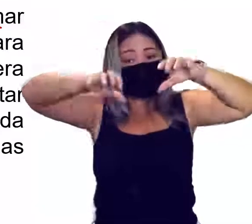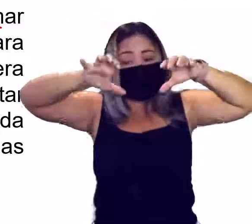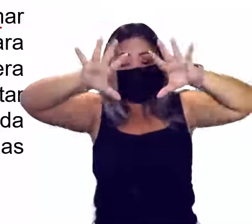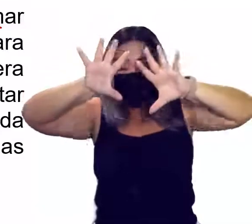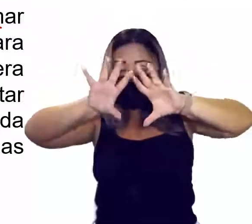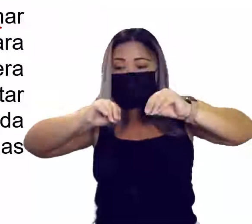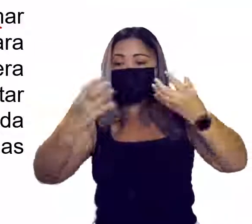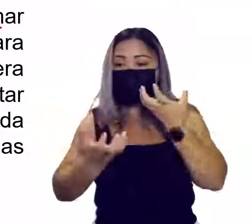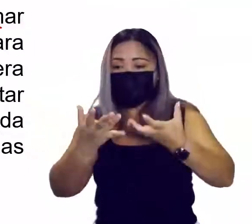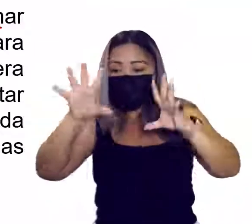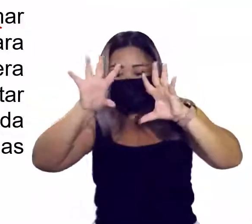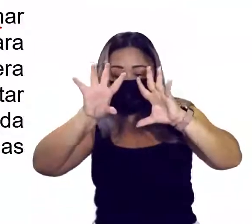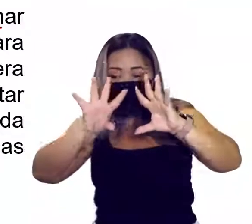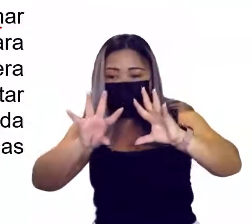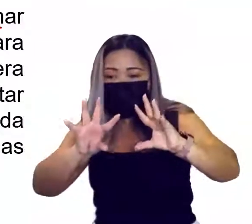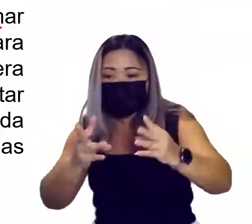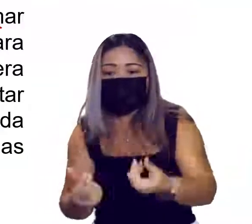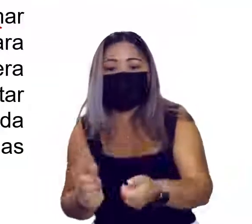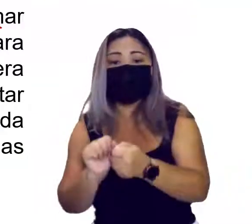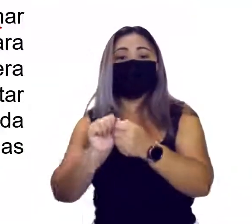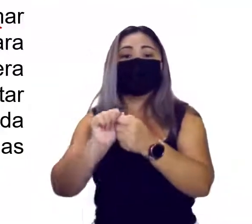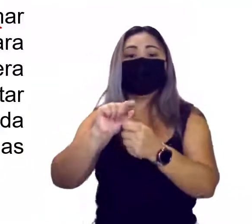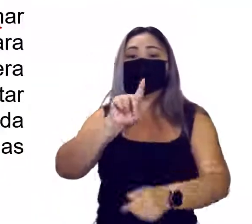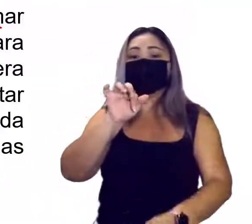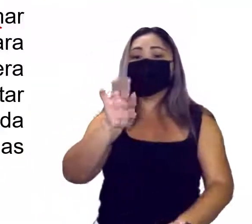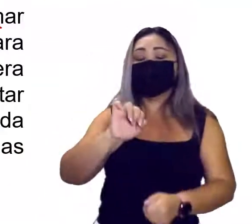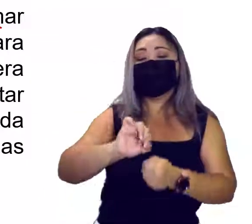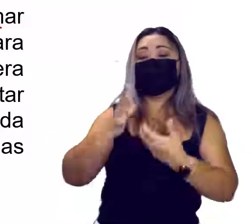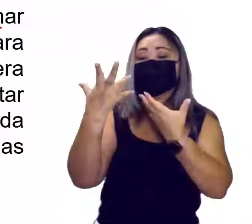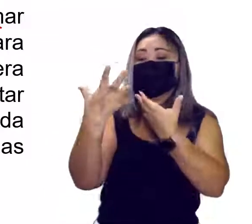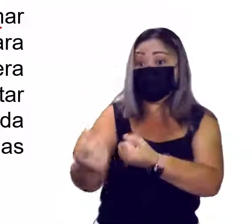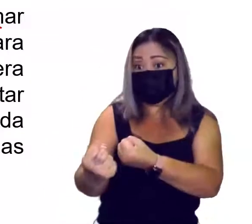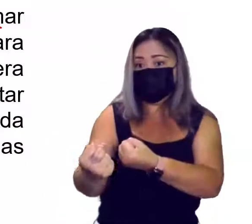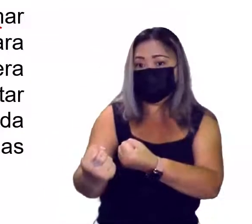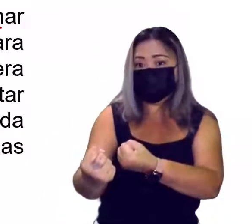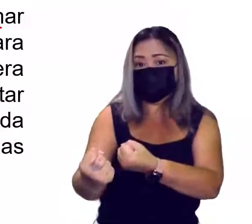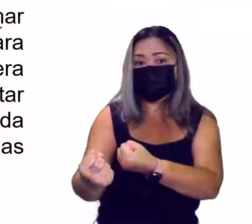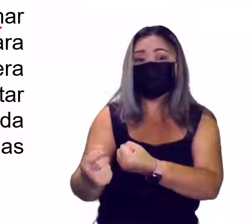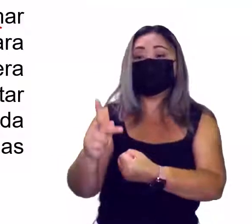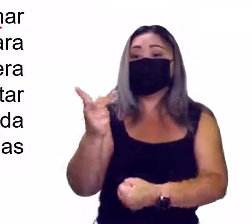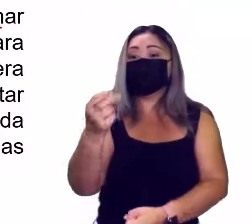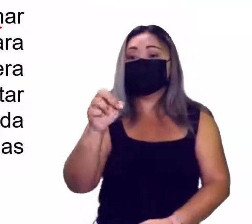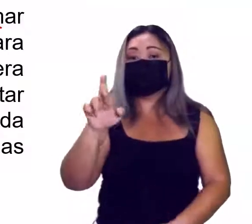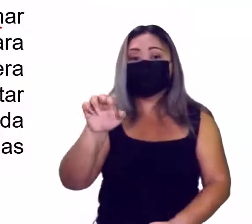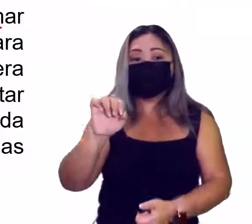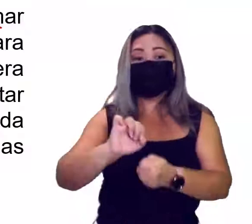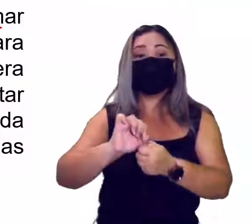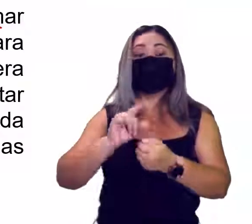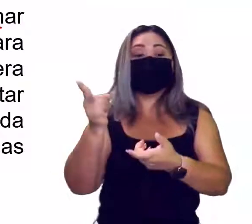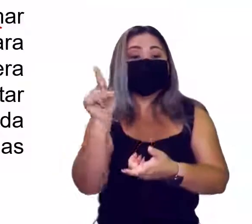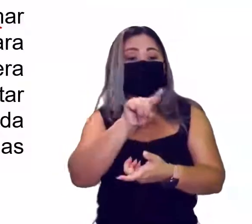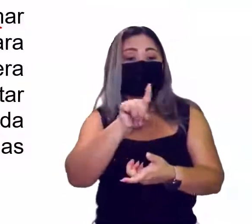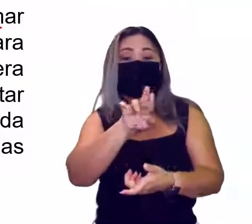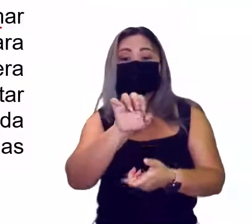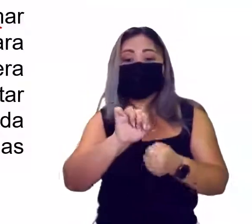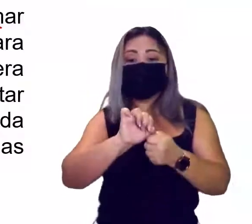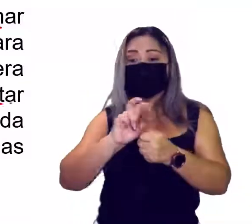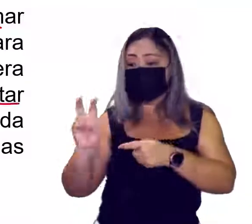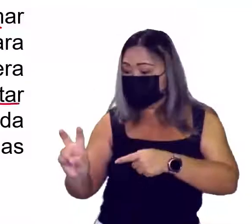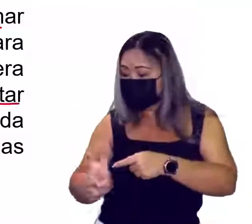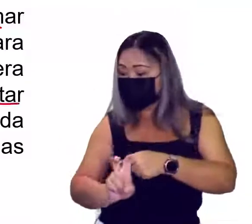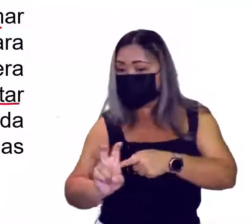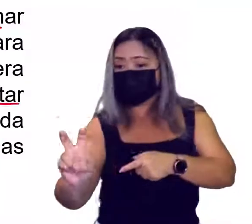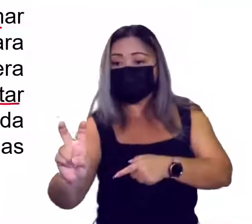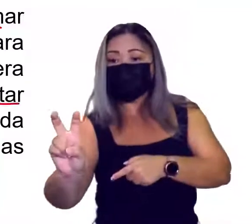e greco-romana. Anfitrião aceitou a situação. Hera, esposa de Zeus, enviou 2 serpentes